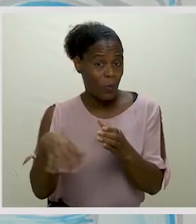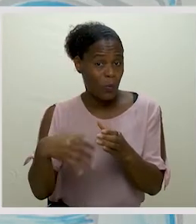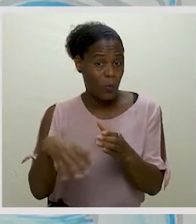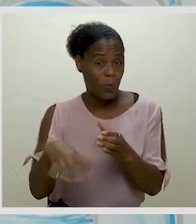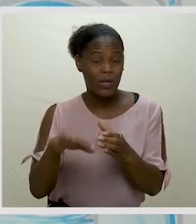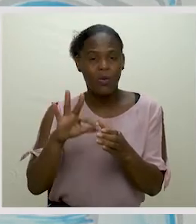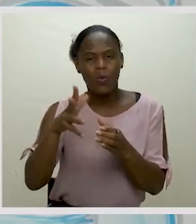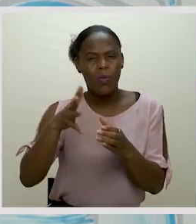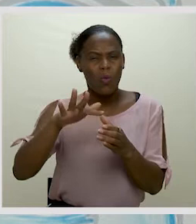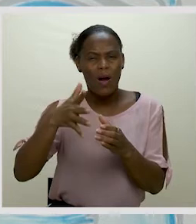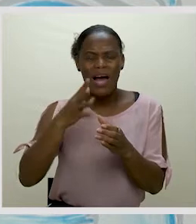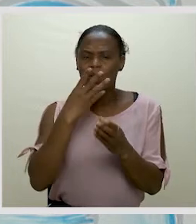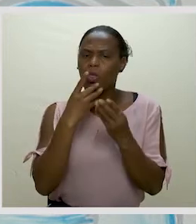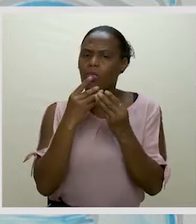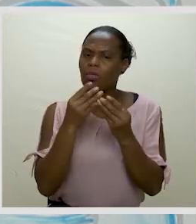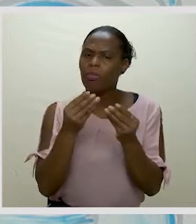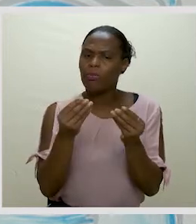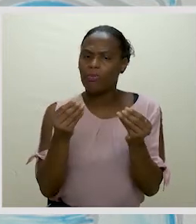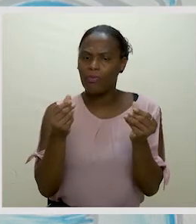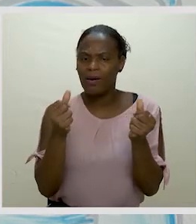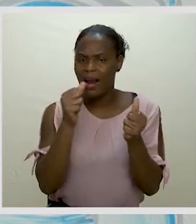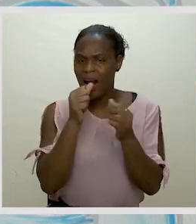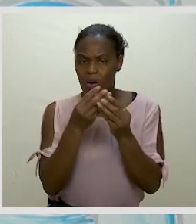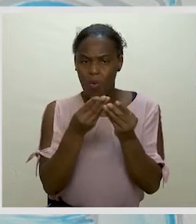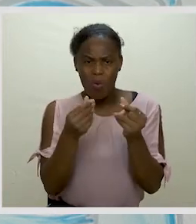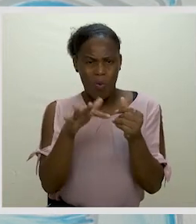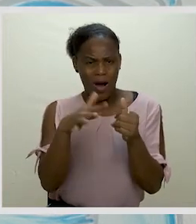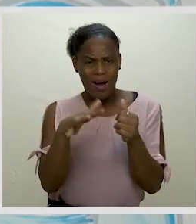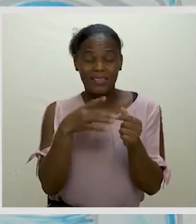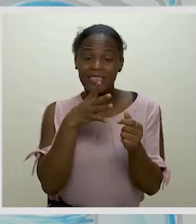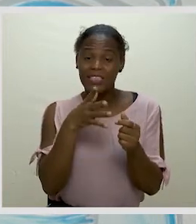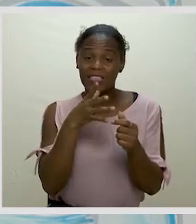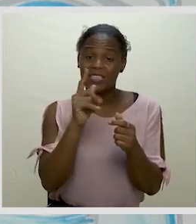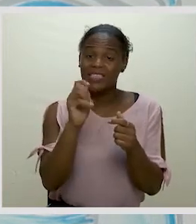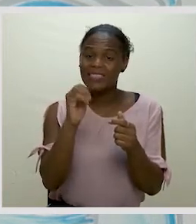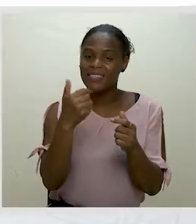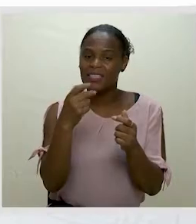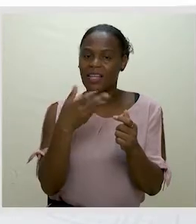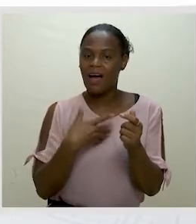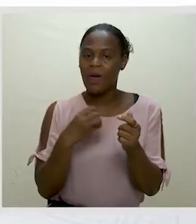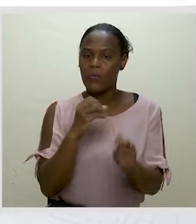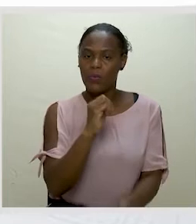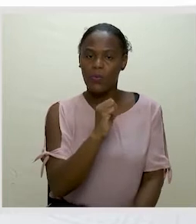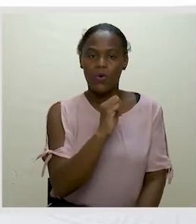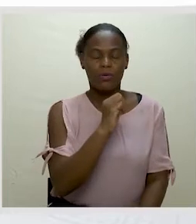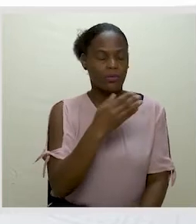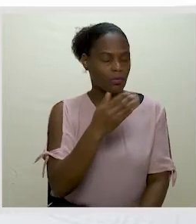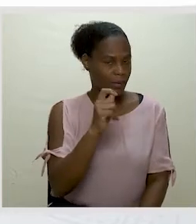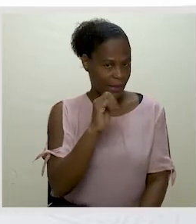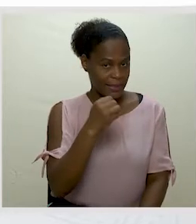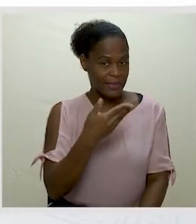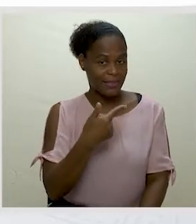temperaturas, está quase no estado líquido. Diz-se estado de fusão. A altas temperaturas,